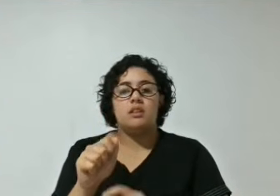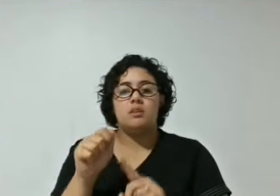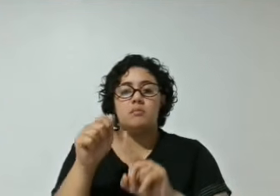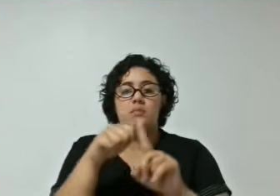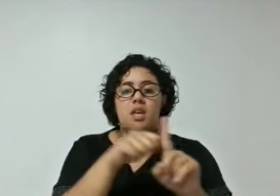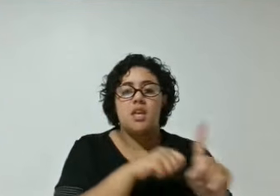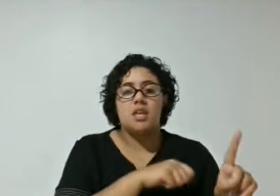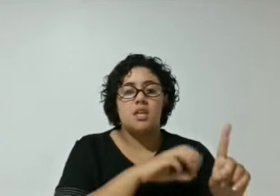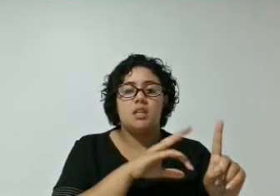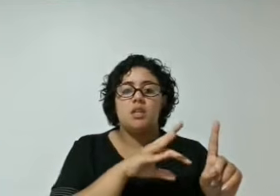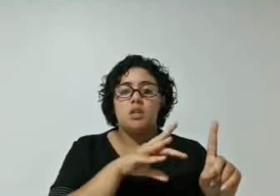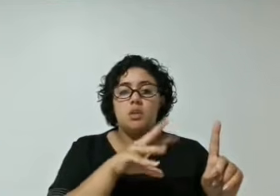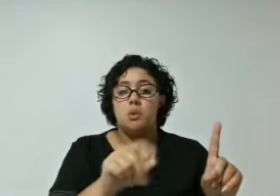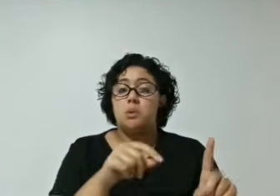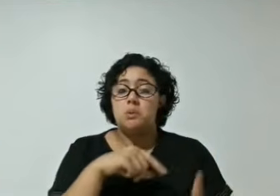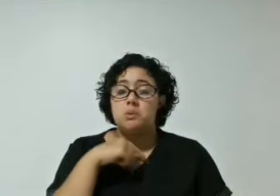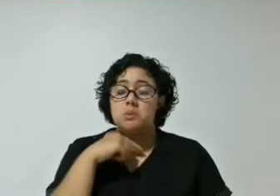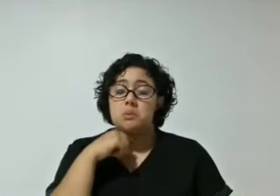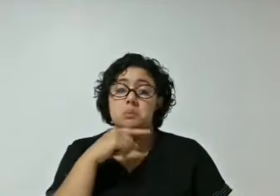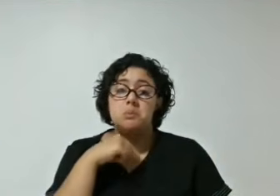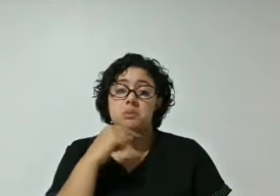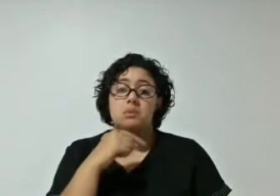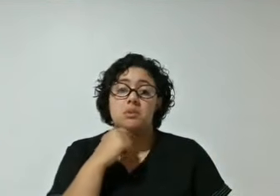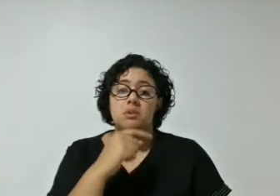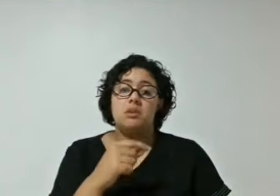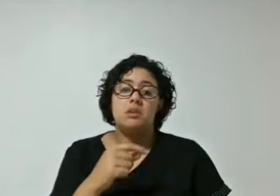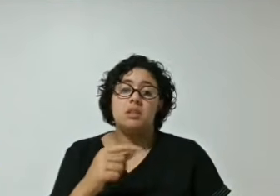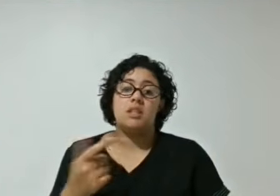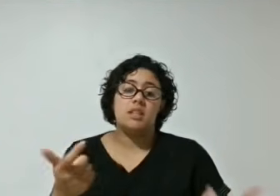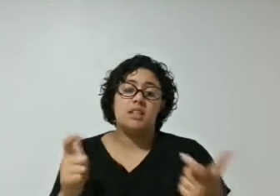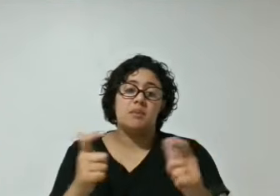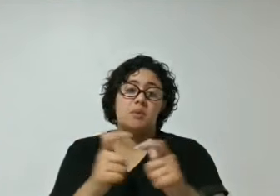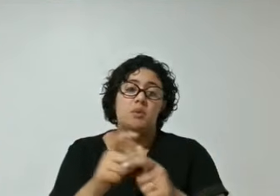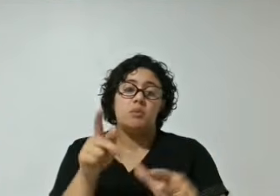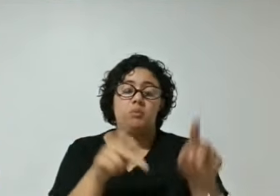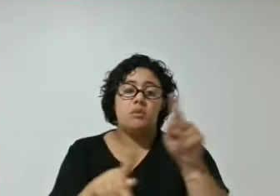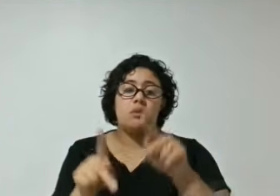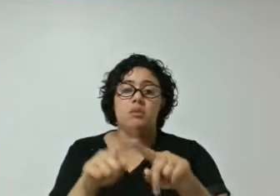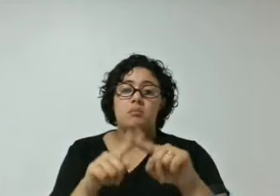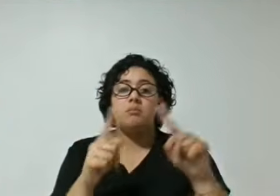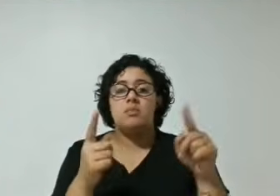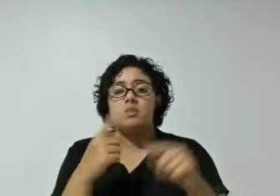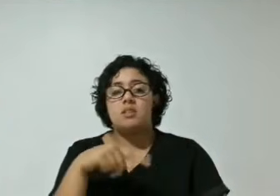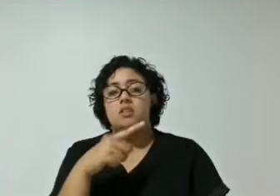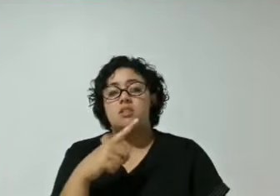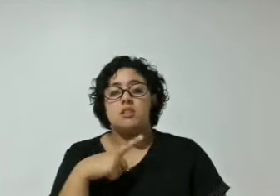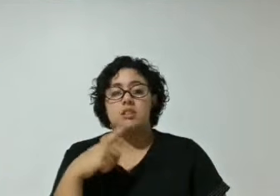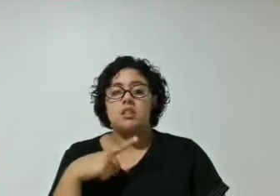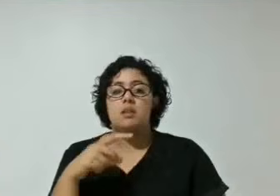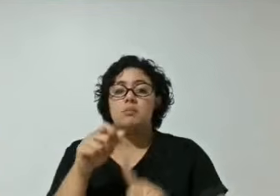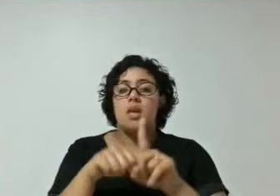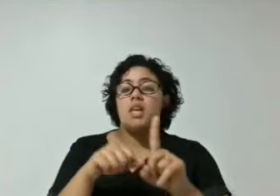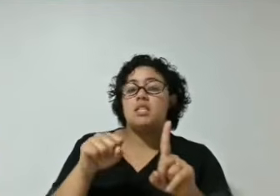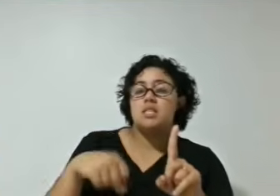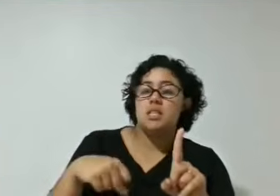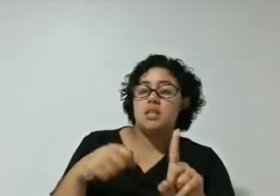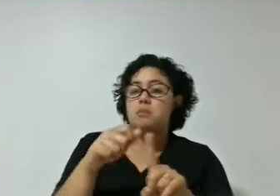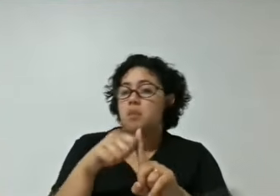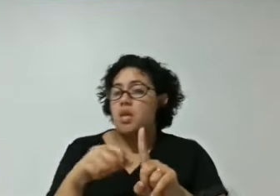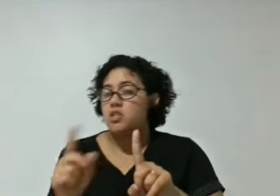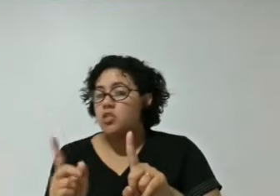queda bastante significativa de público, mas a gente está tendo em meses alternados,